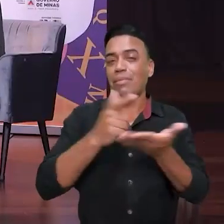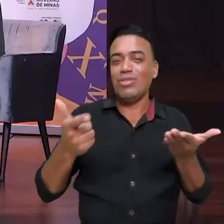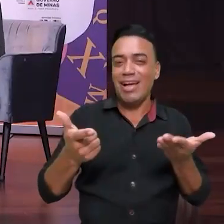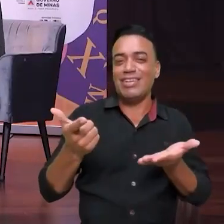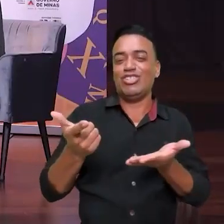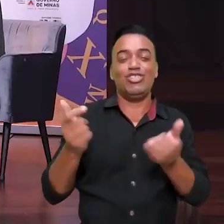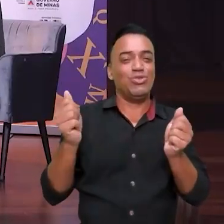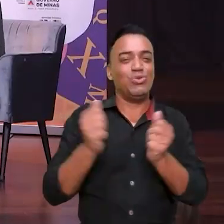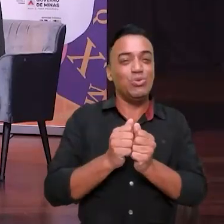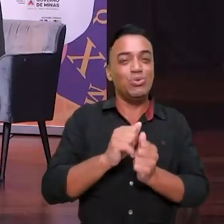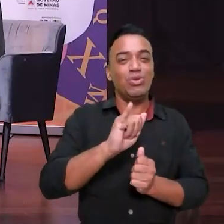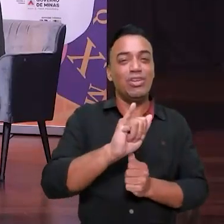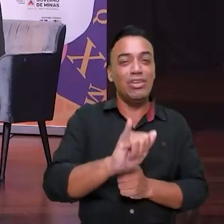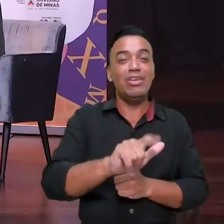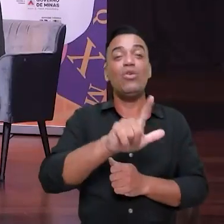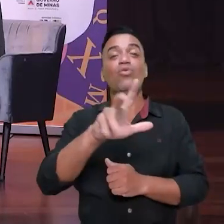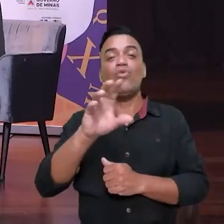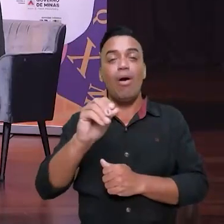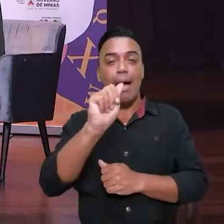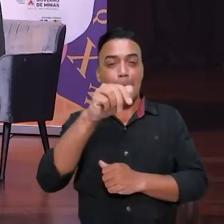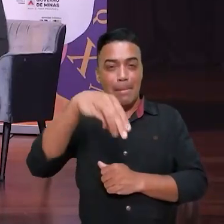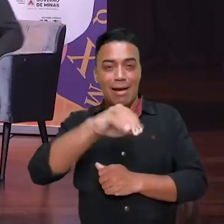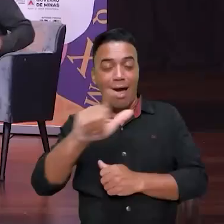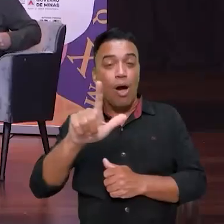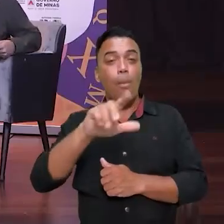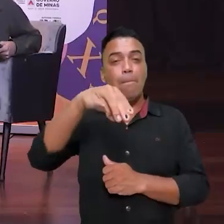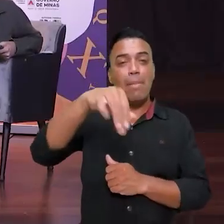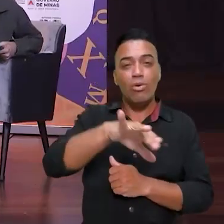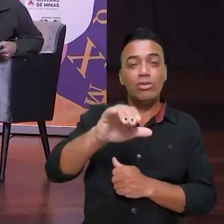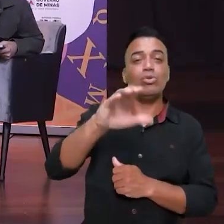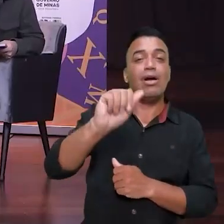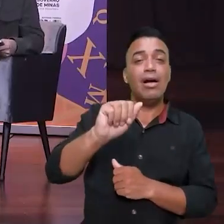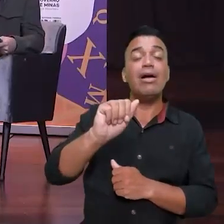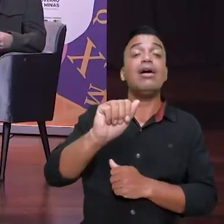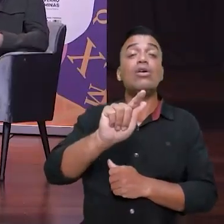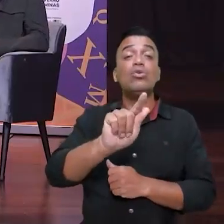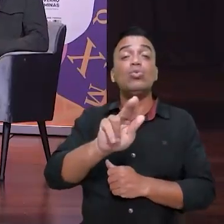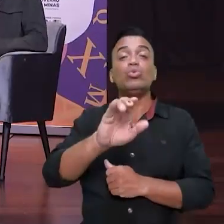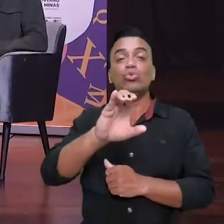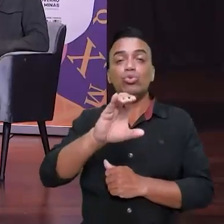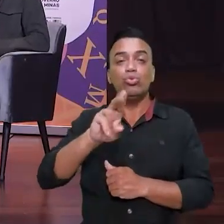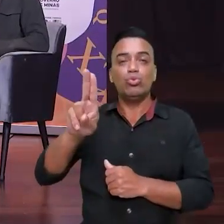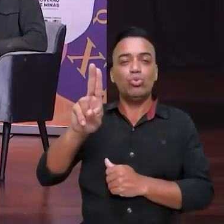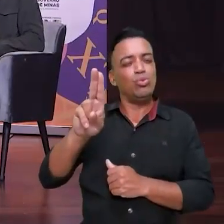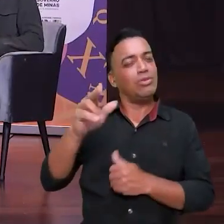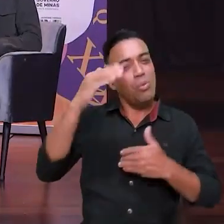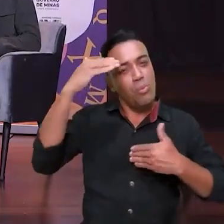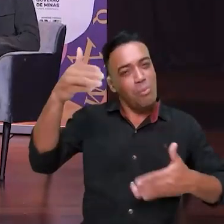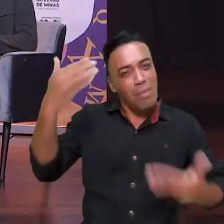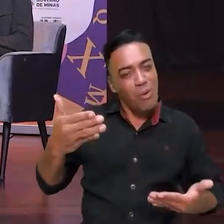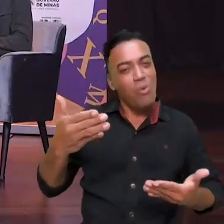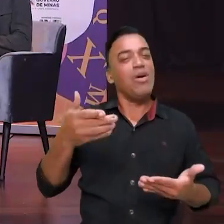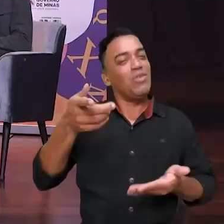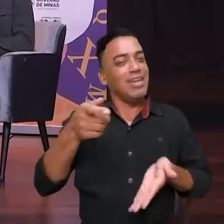com o Wilvio Amaral também, e o Maurício Canguçu. Então, para o Sempre um Papo, Jefferson, é uma honra te receber aqui de novo